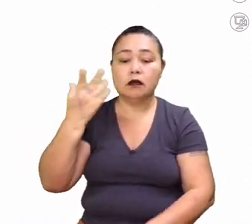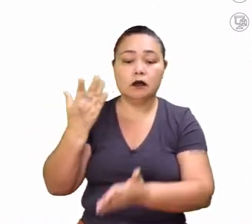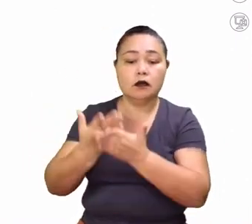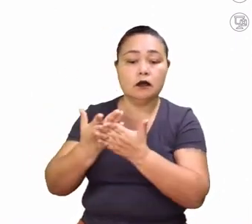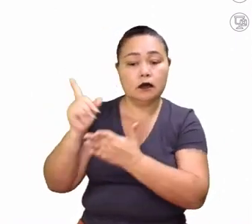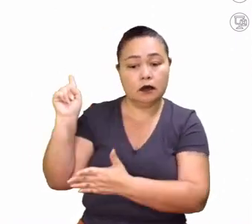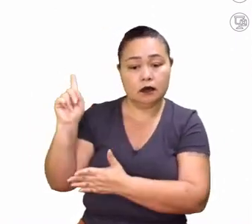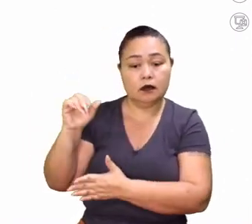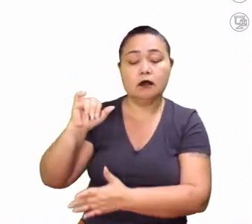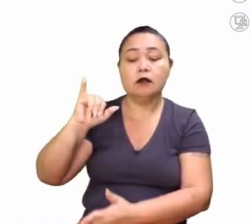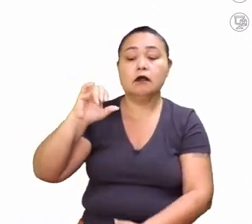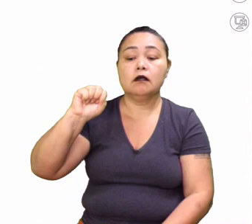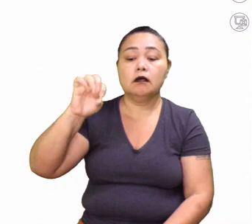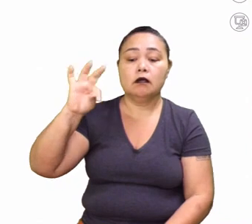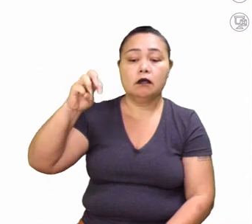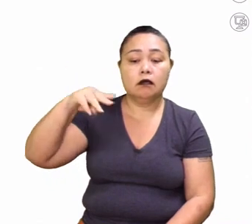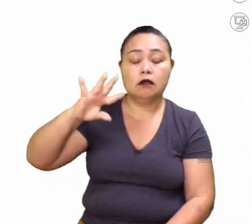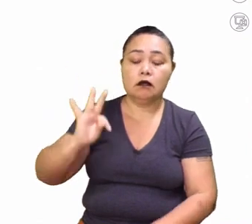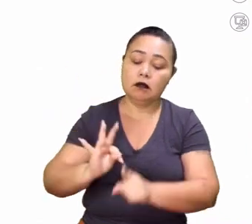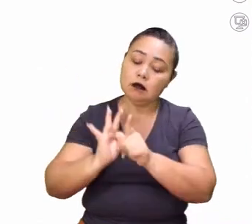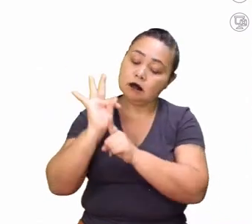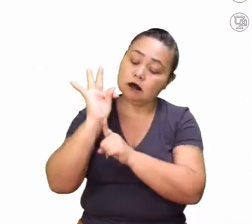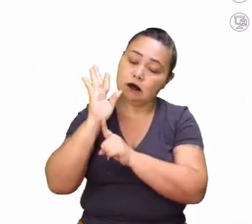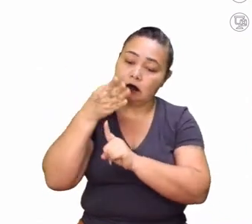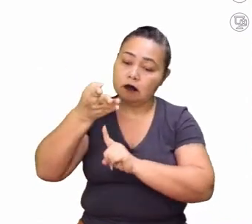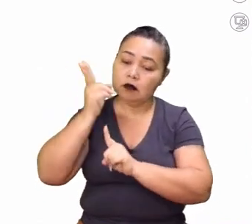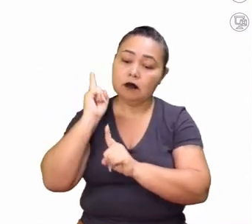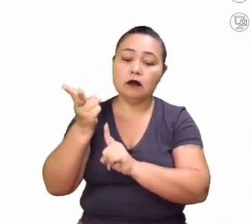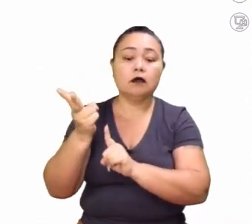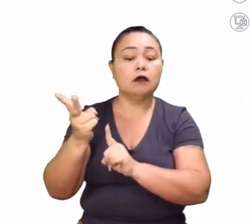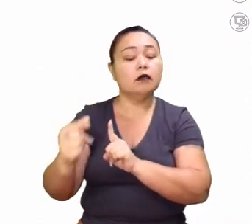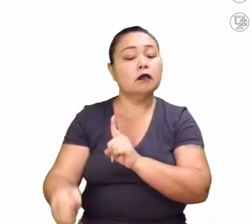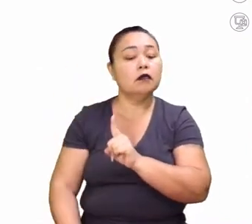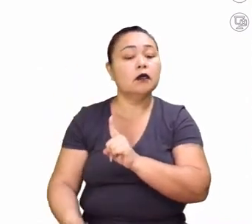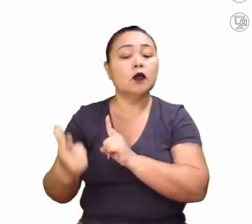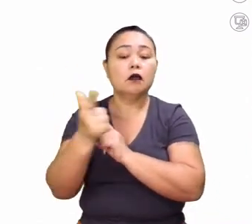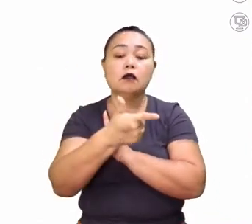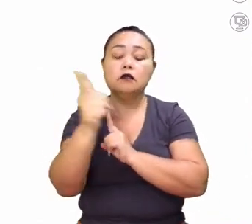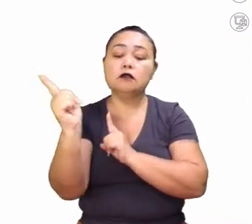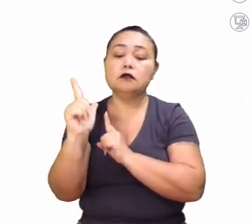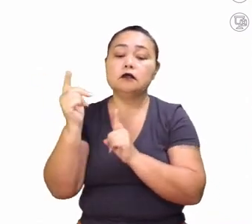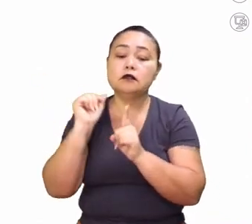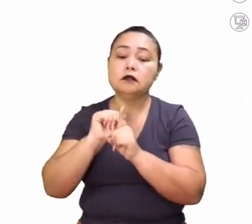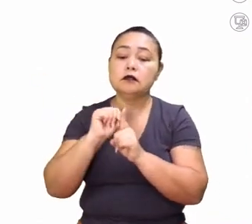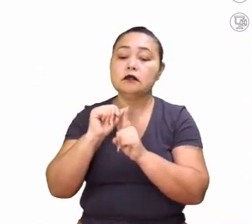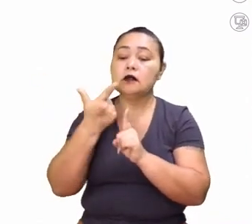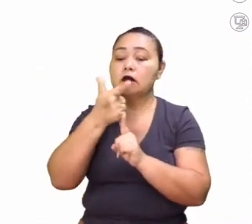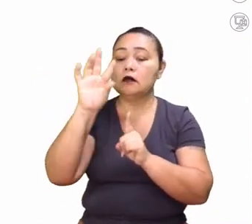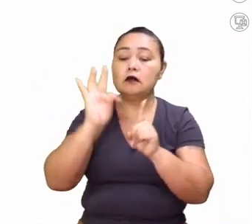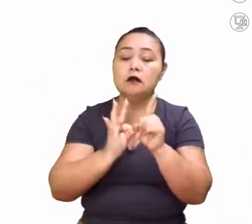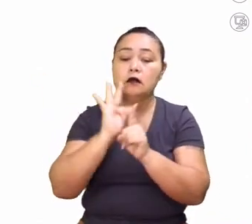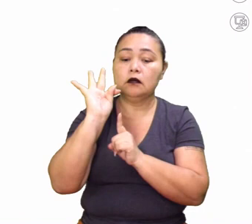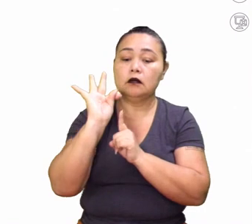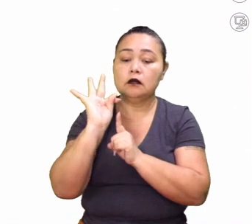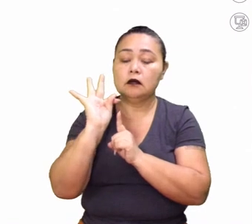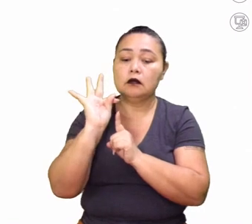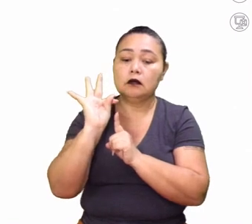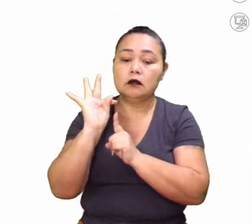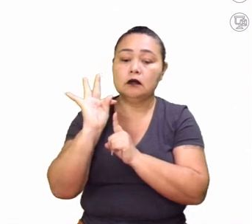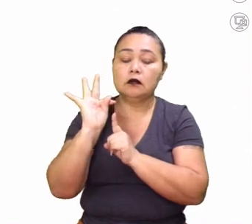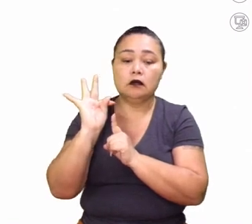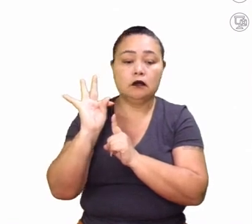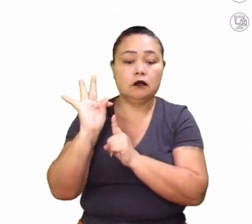uma isoterma com a temperatura né e uma outra isoterma uma outra temperatura